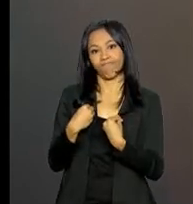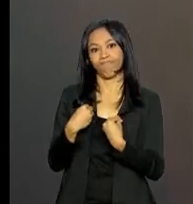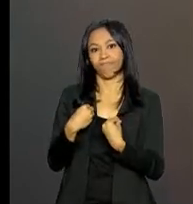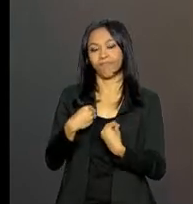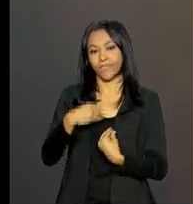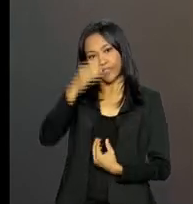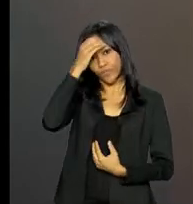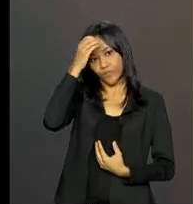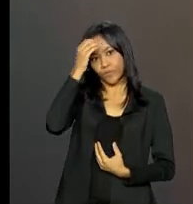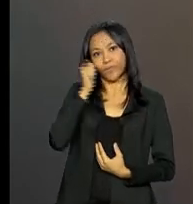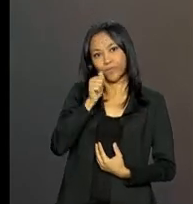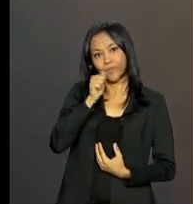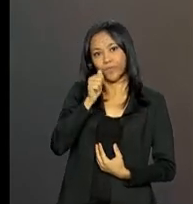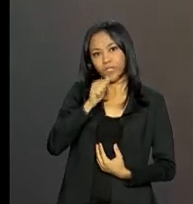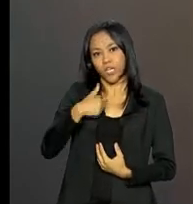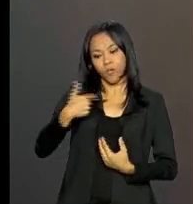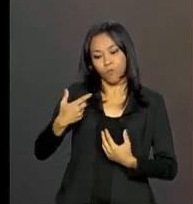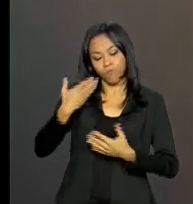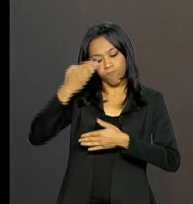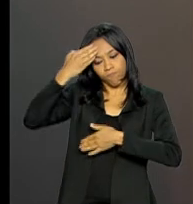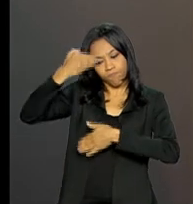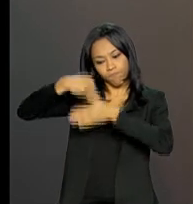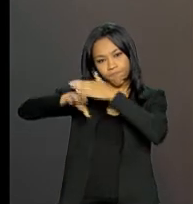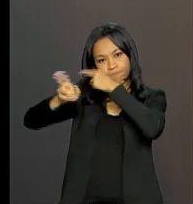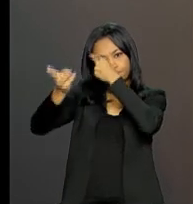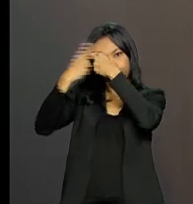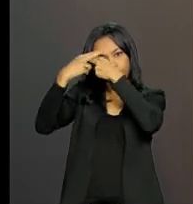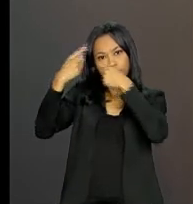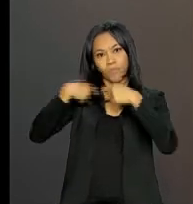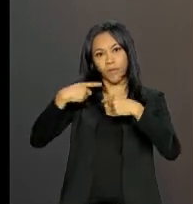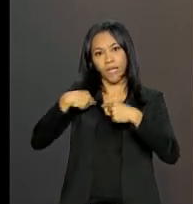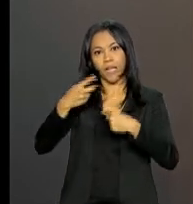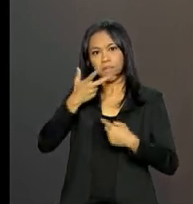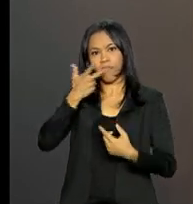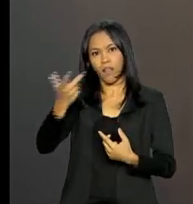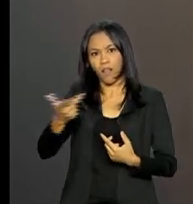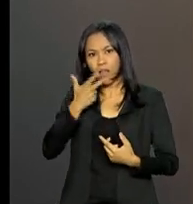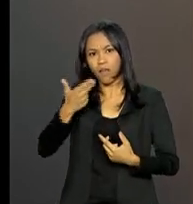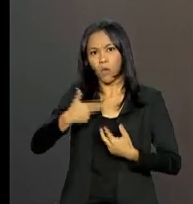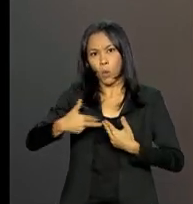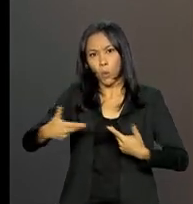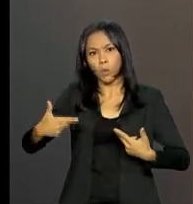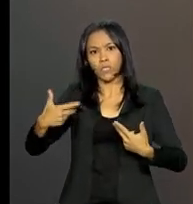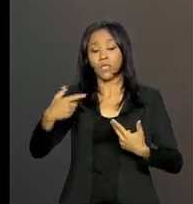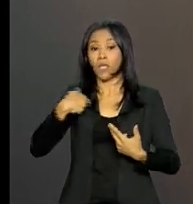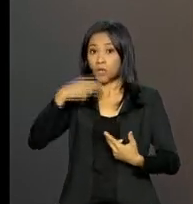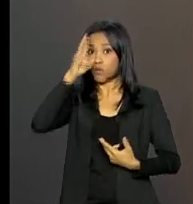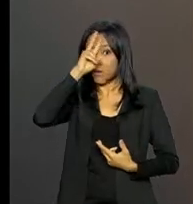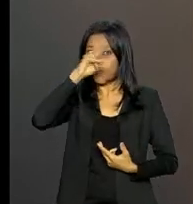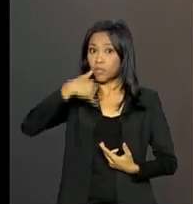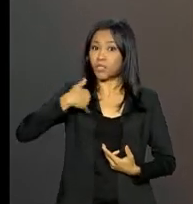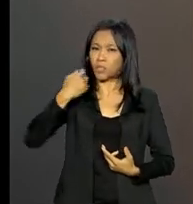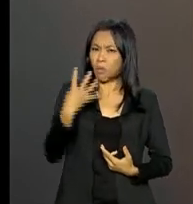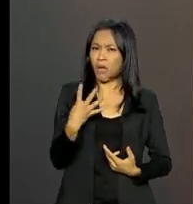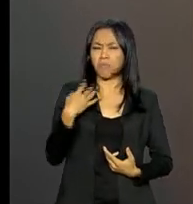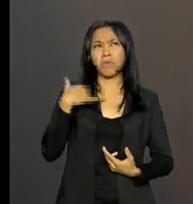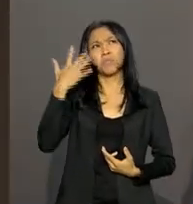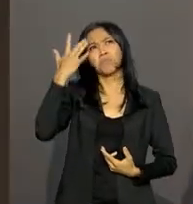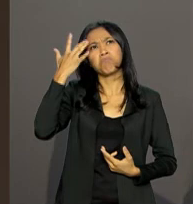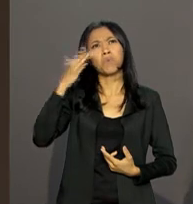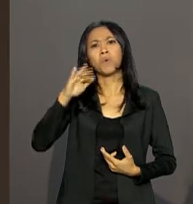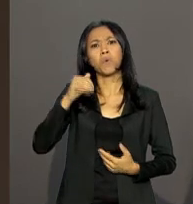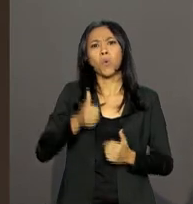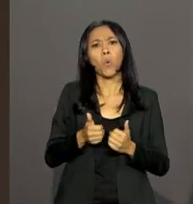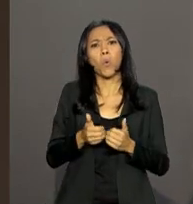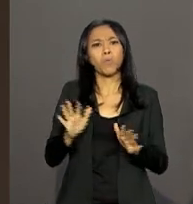eu guardei isso porque sofria ameaças então se começou eu tenho lembrança de quatro anos mas não sei quando começou